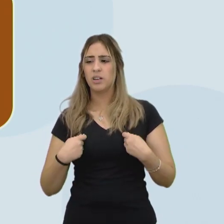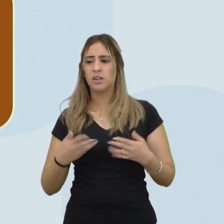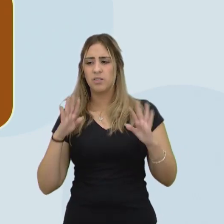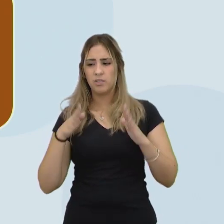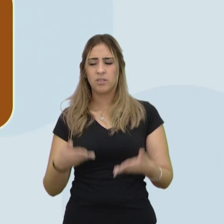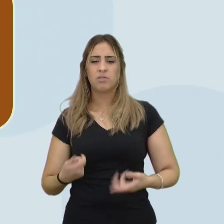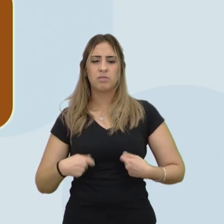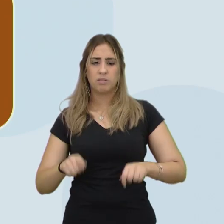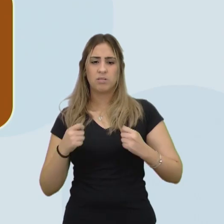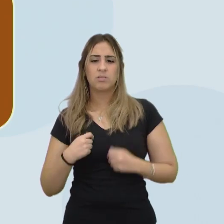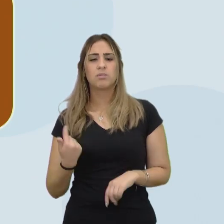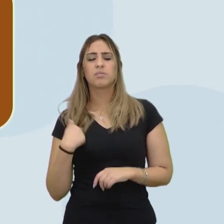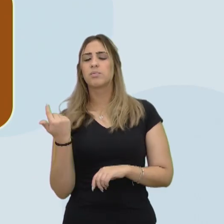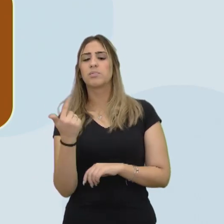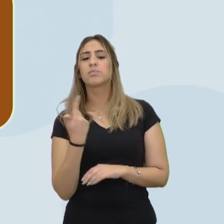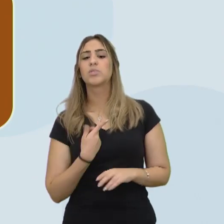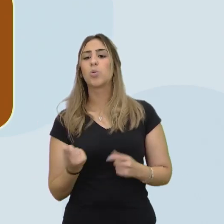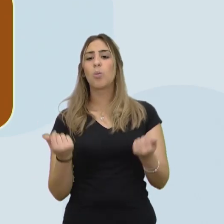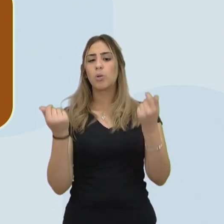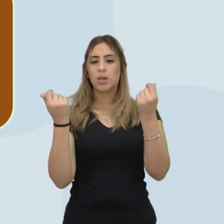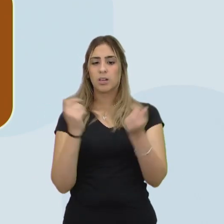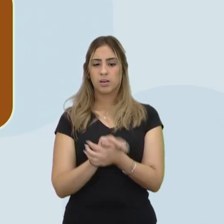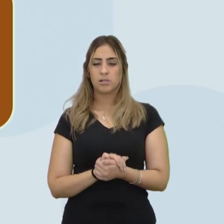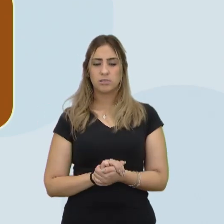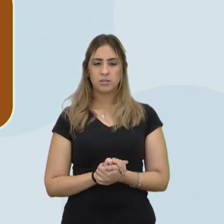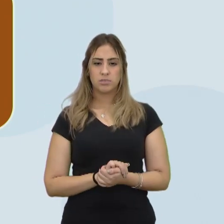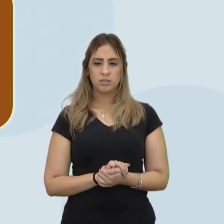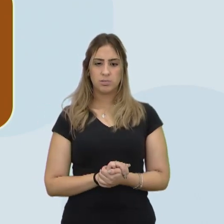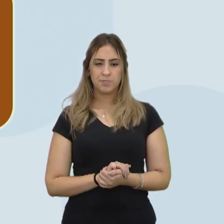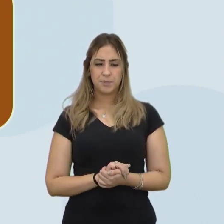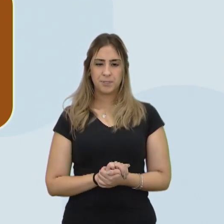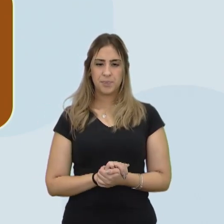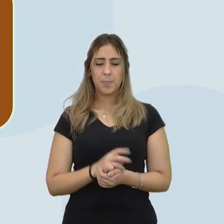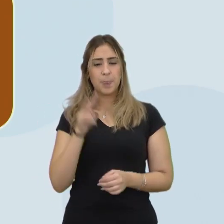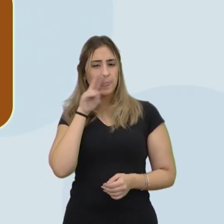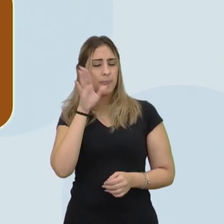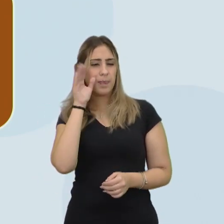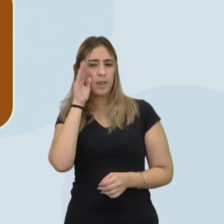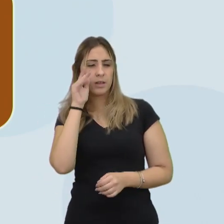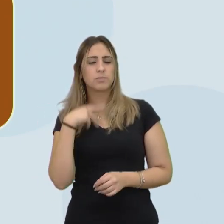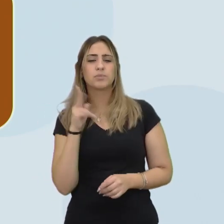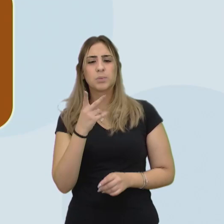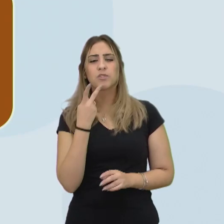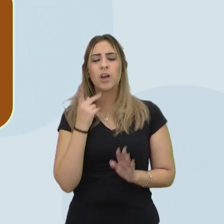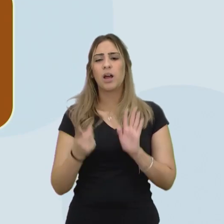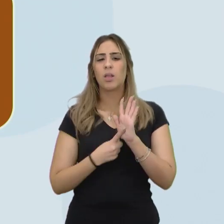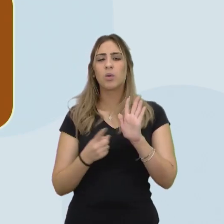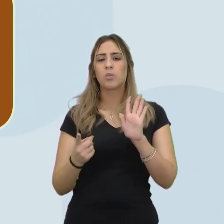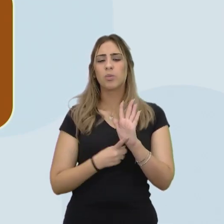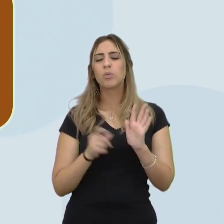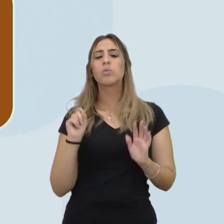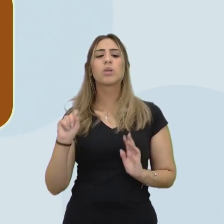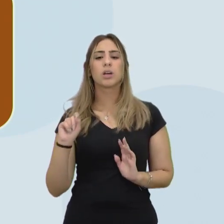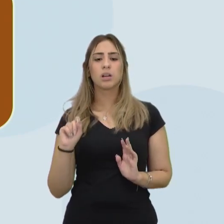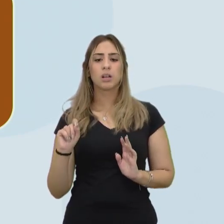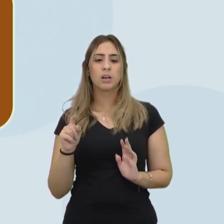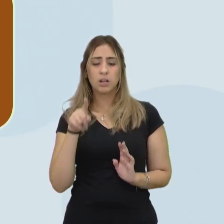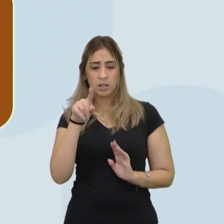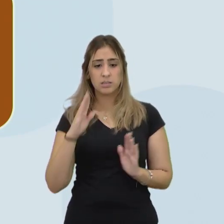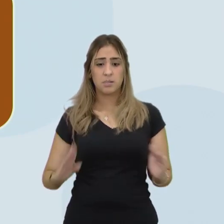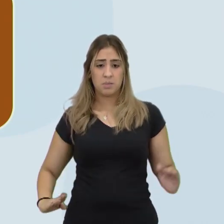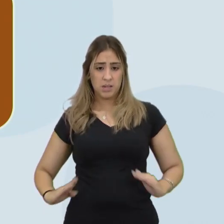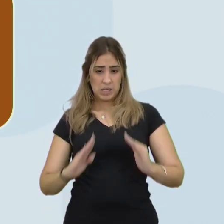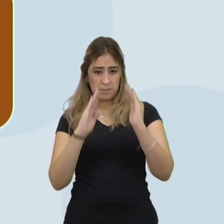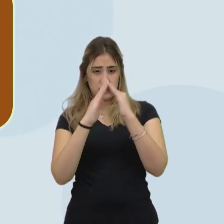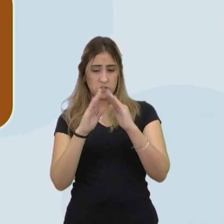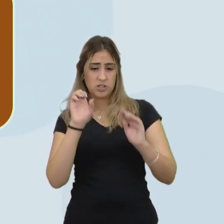mesma etnia, mas que não são tão ricas, tá? E olha que interessante, eu sempre bato nessa tecla. Essa pirâmide étnica,